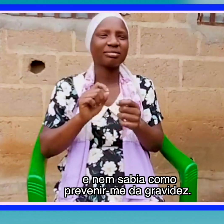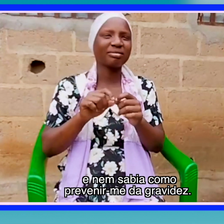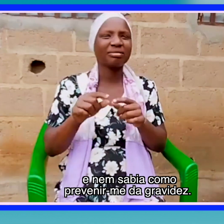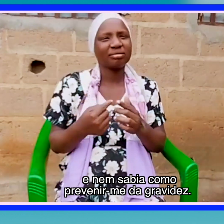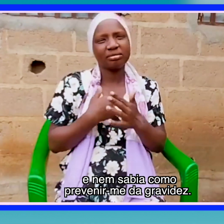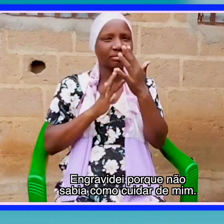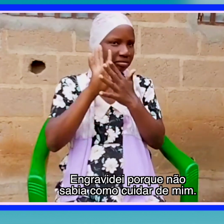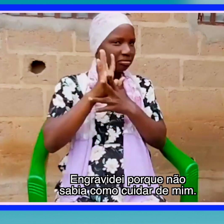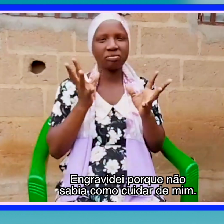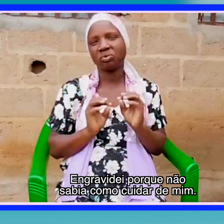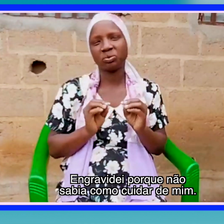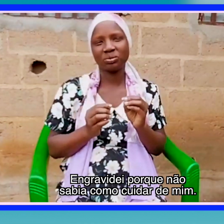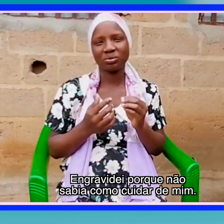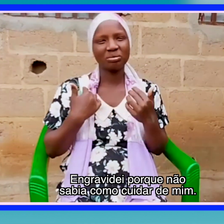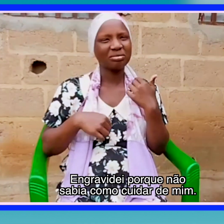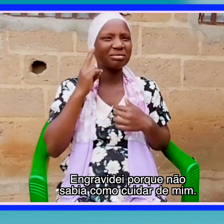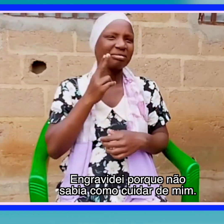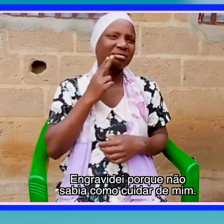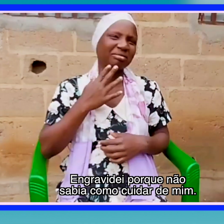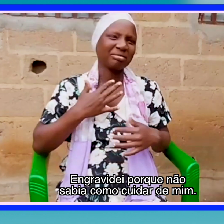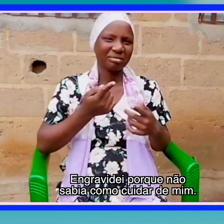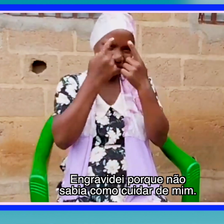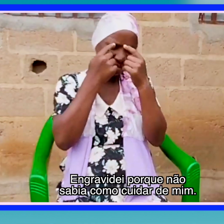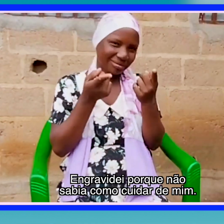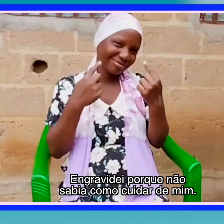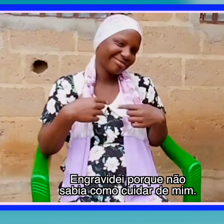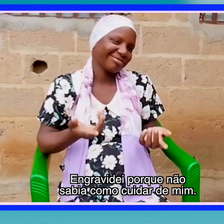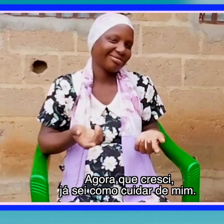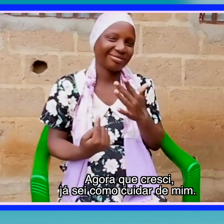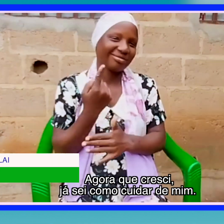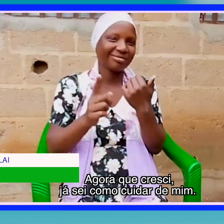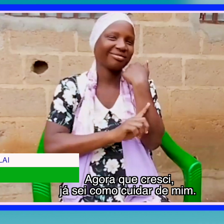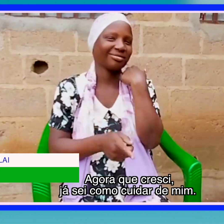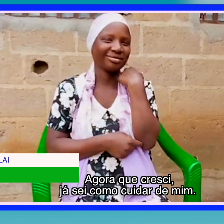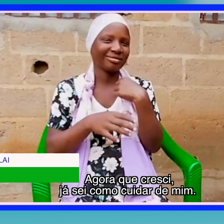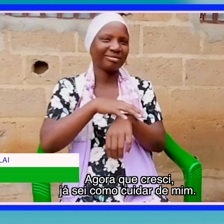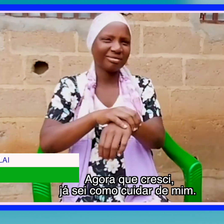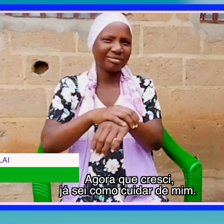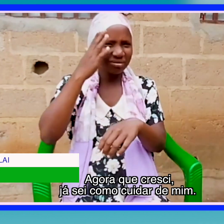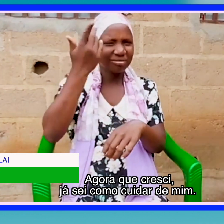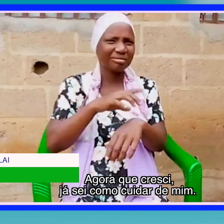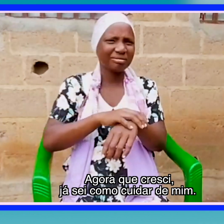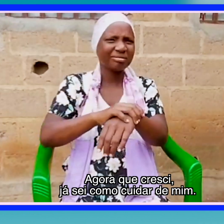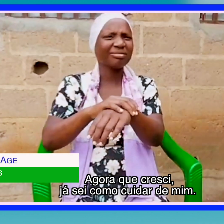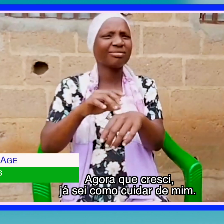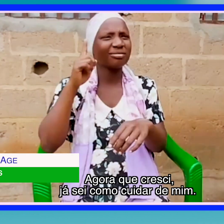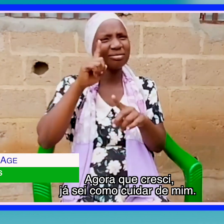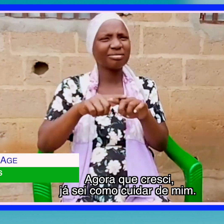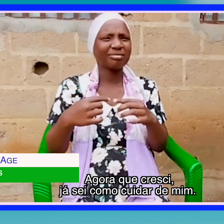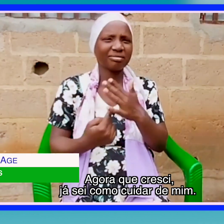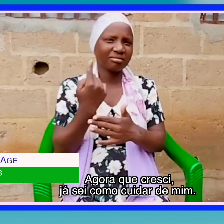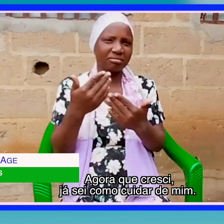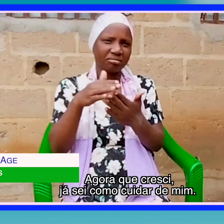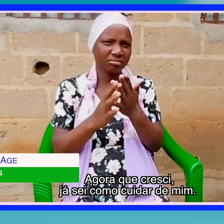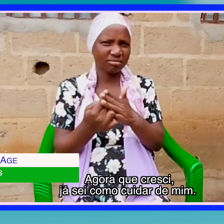prevenir-me da gravidez. Engravidei porque não sabia como cuidar de mim. Agora que cresci, já sei como cuidar